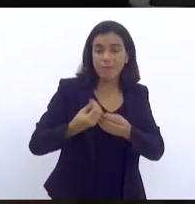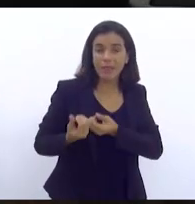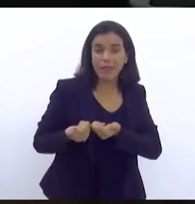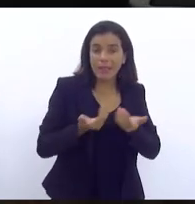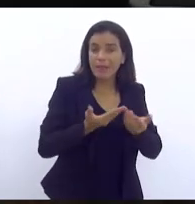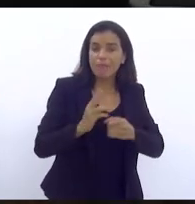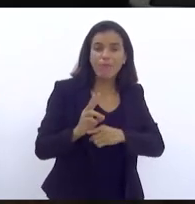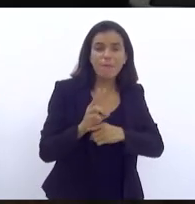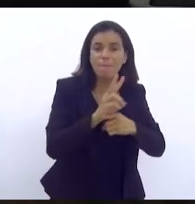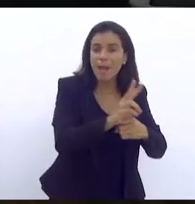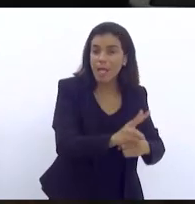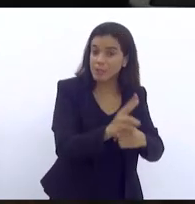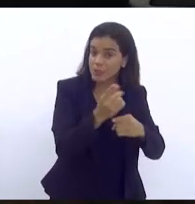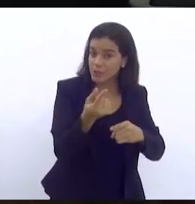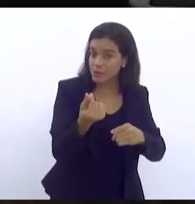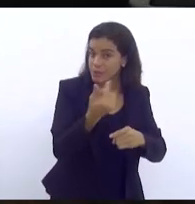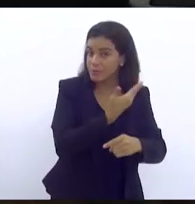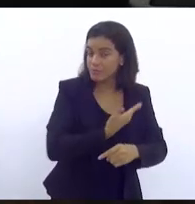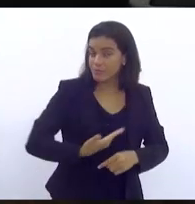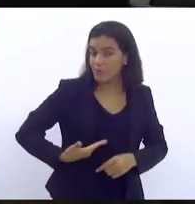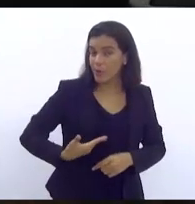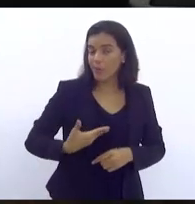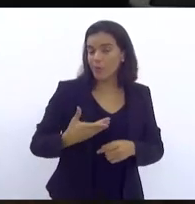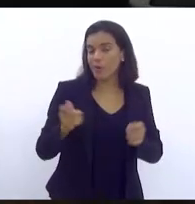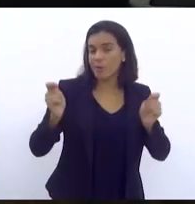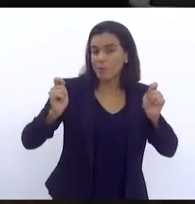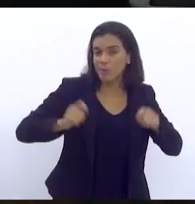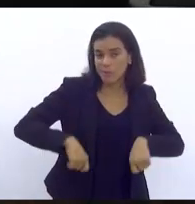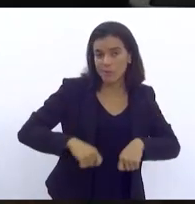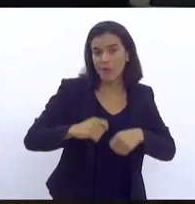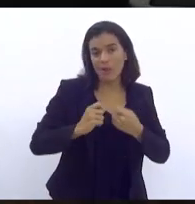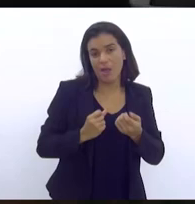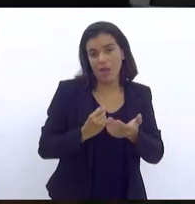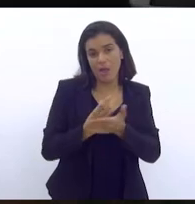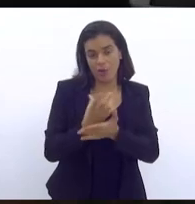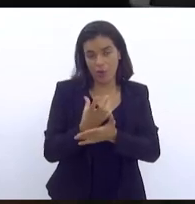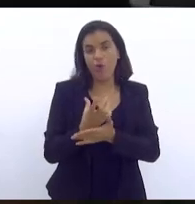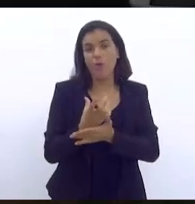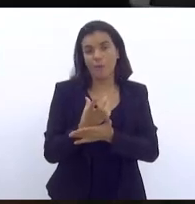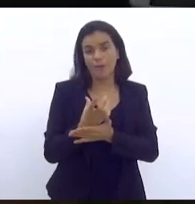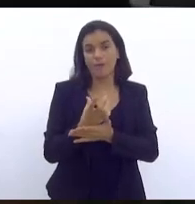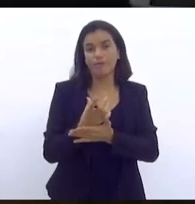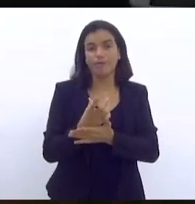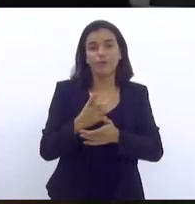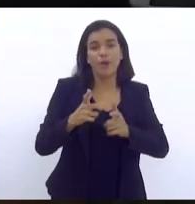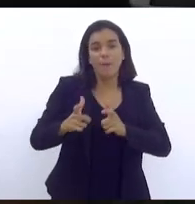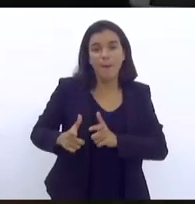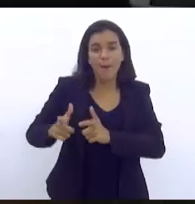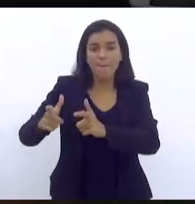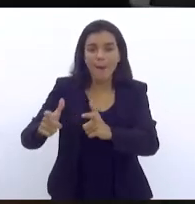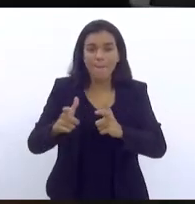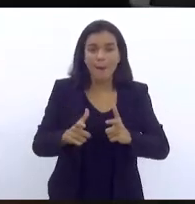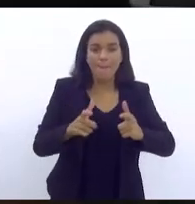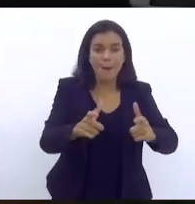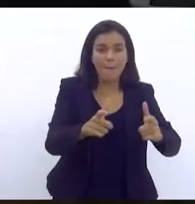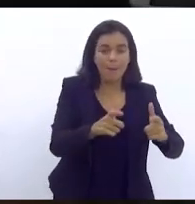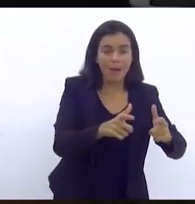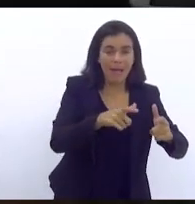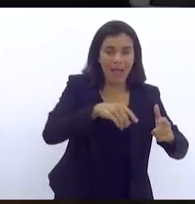seja empréstimo com dinheiro público que possibilitou a compra de aquisição dos lotes da cedai